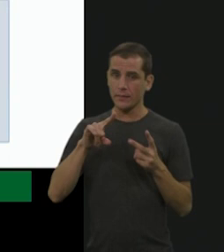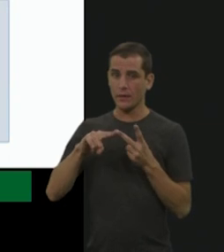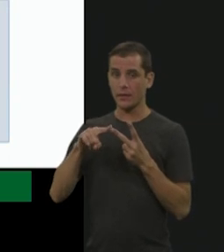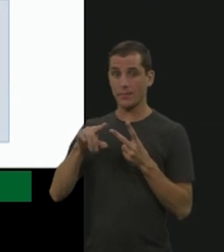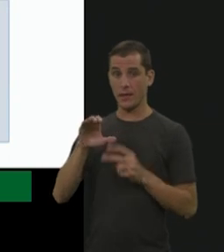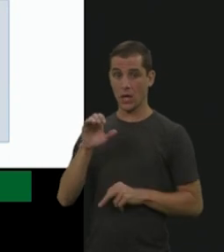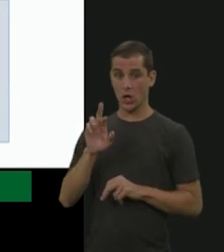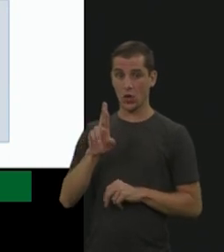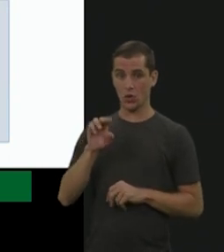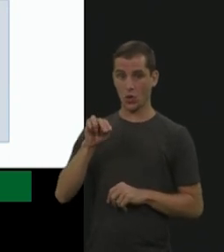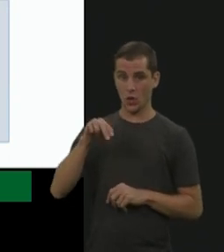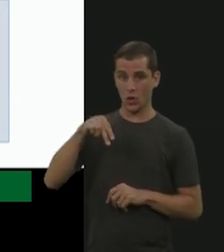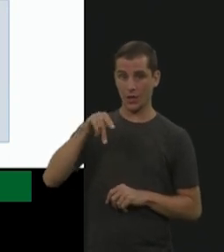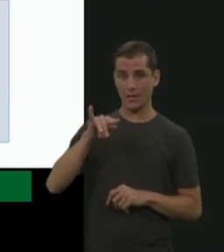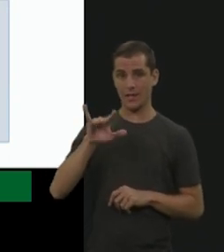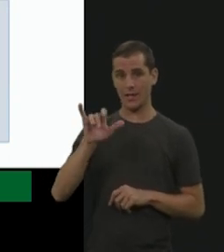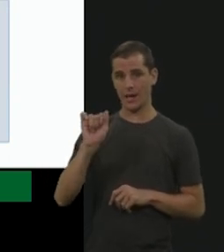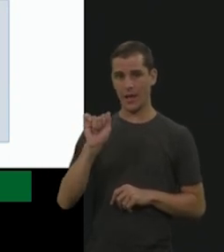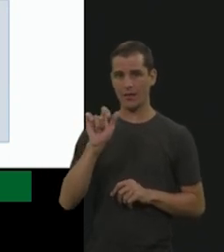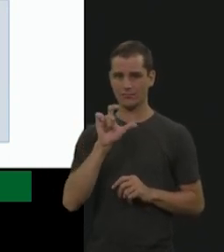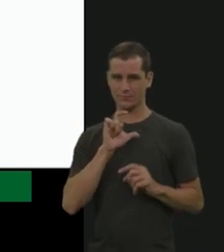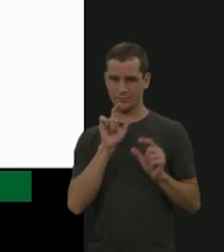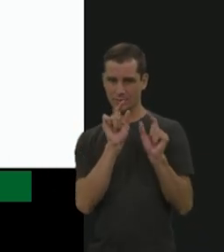é necessariamente o Niemann-Pick tipo B.